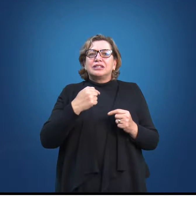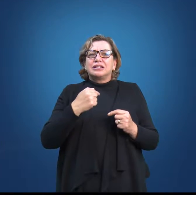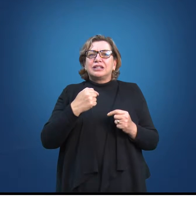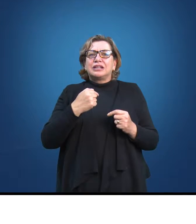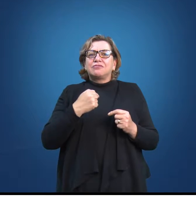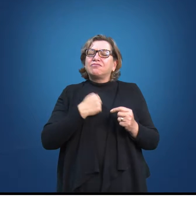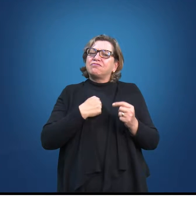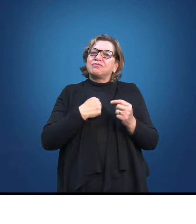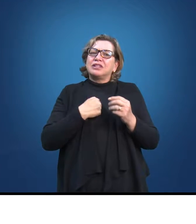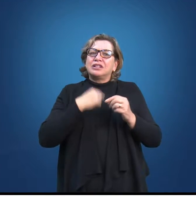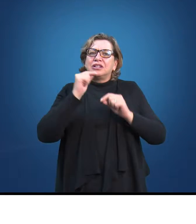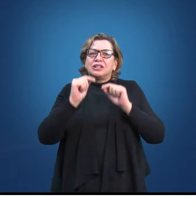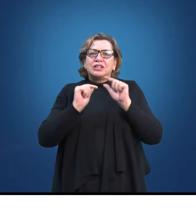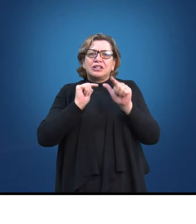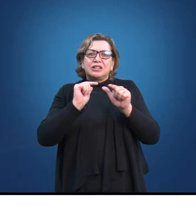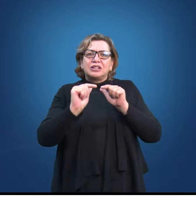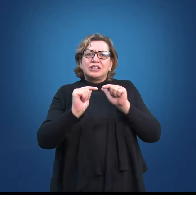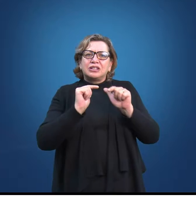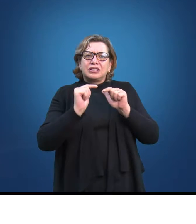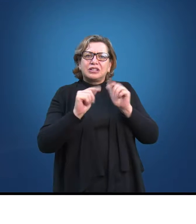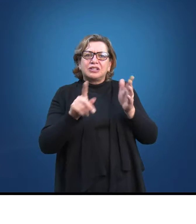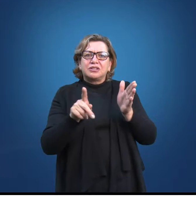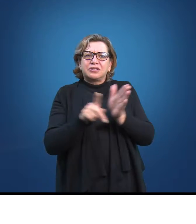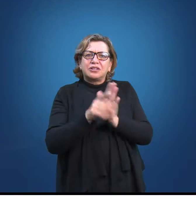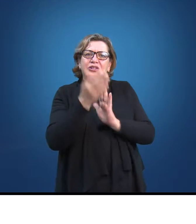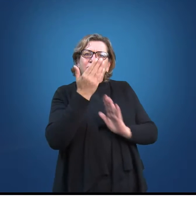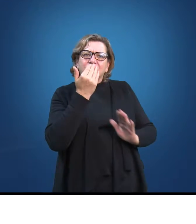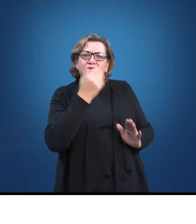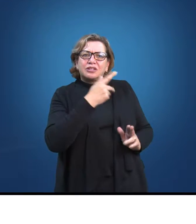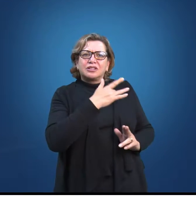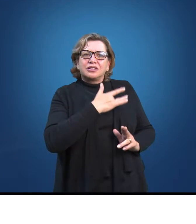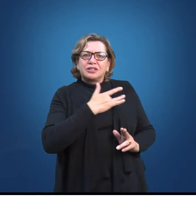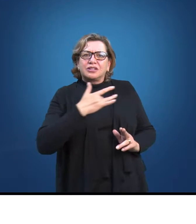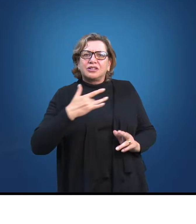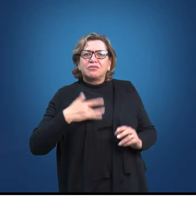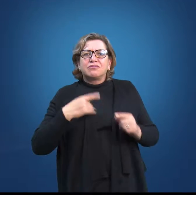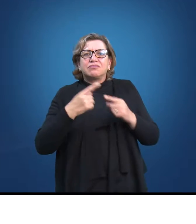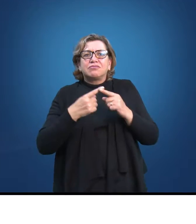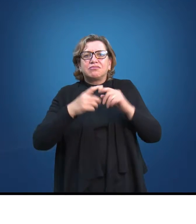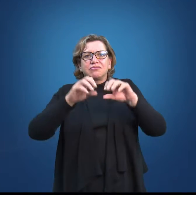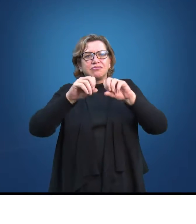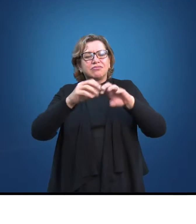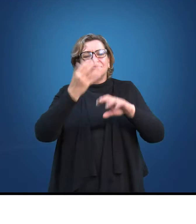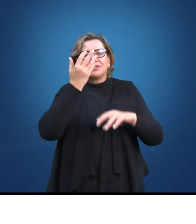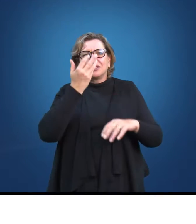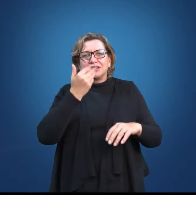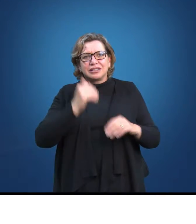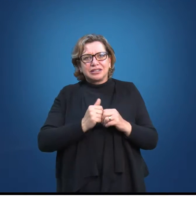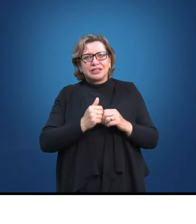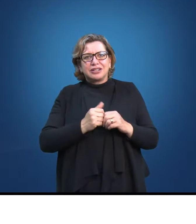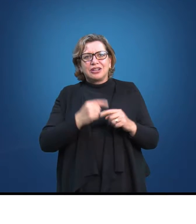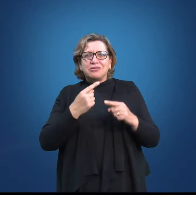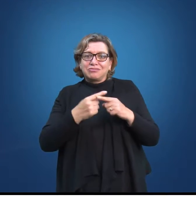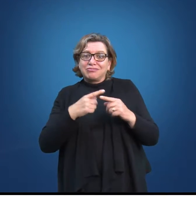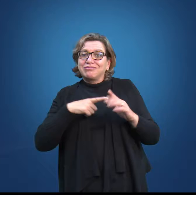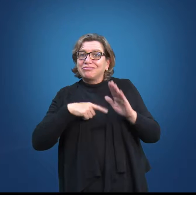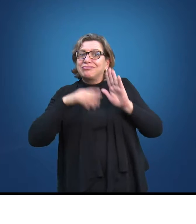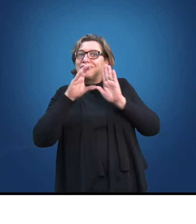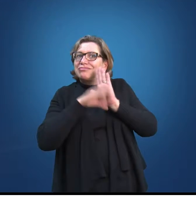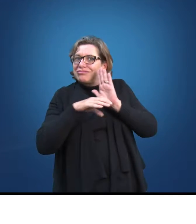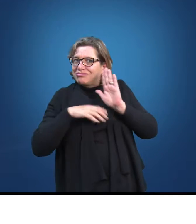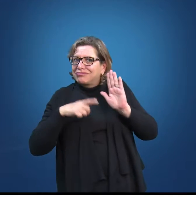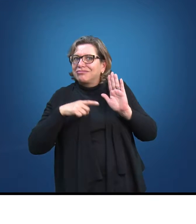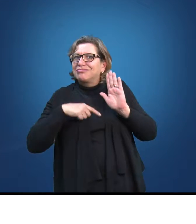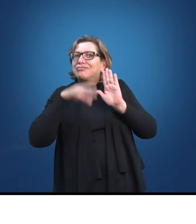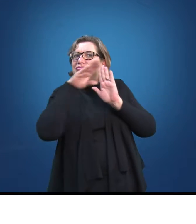escolhemos esse trabalho sobre alimentação saudável para trabalhar com as crianças? Nós sabemos que isso está no currículo, isso está no